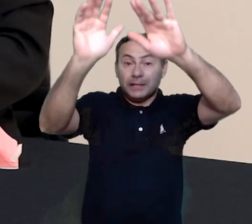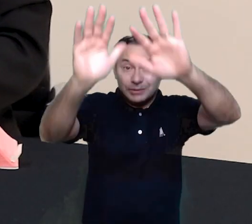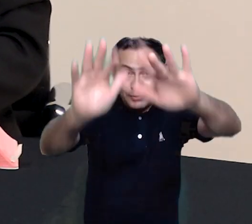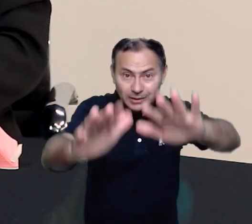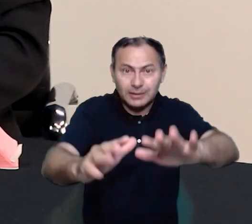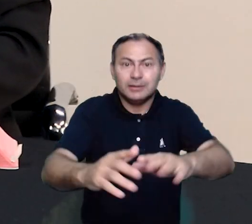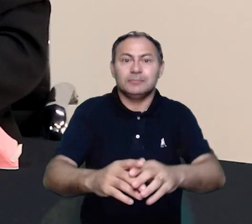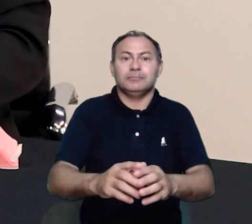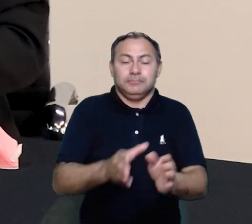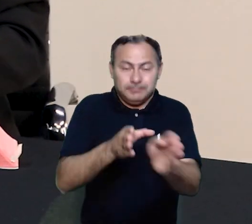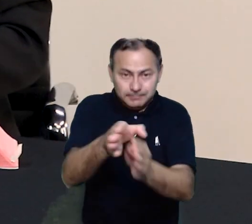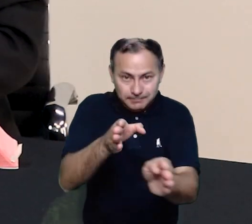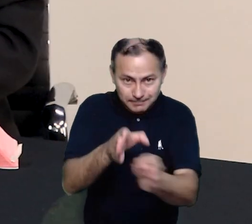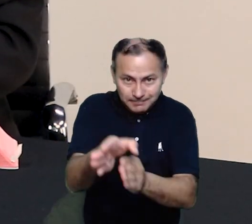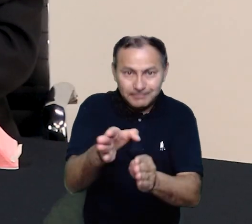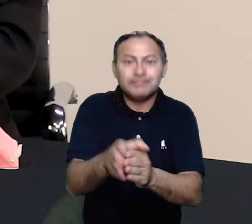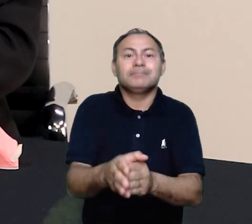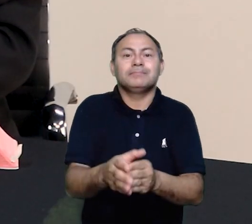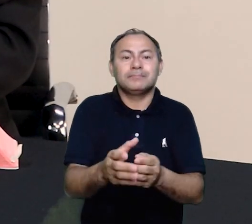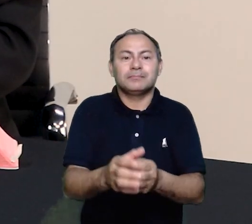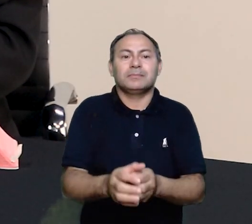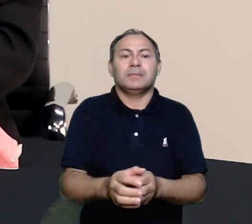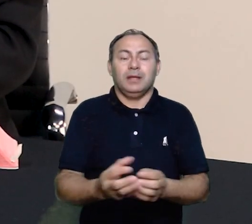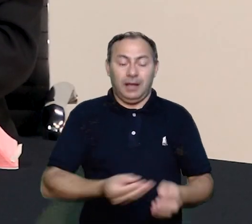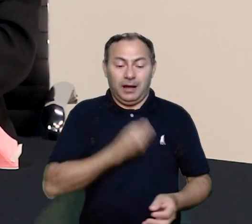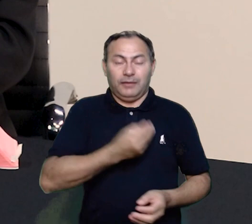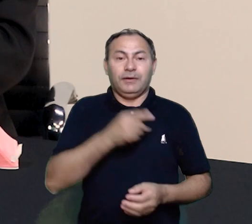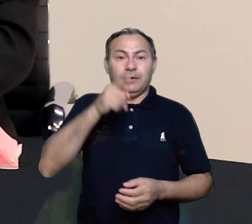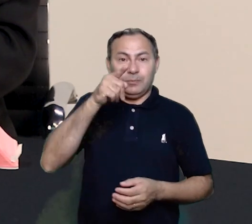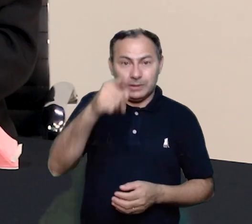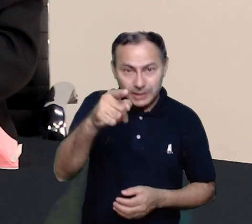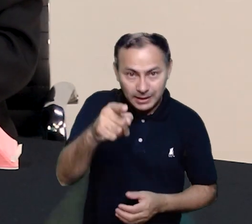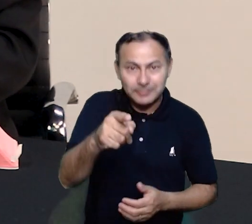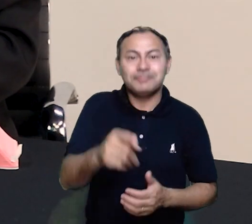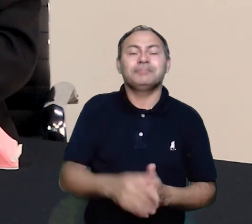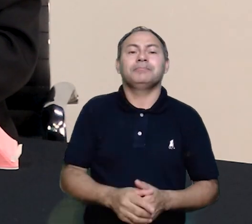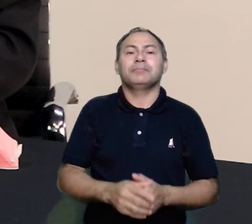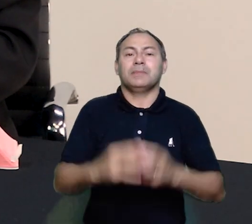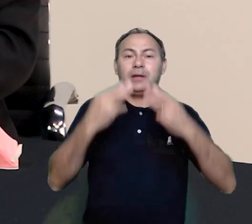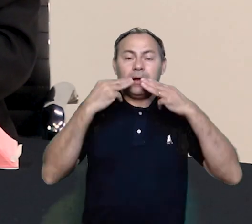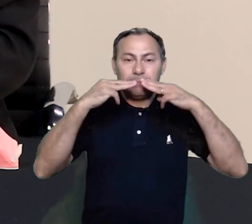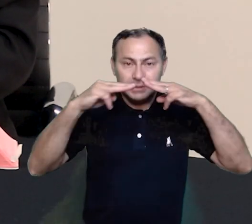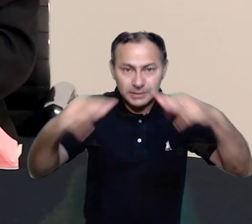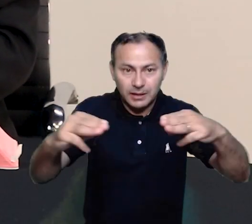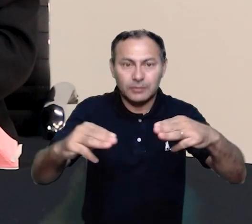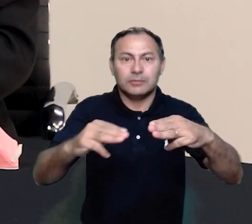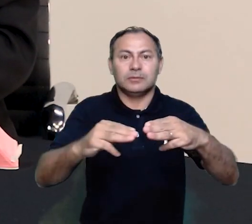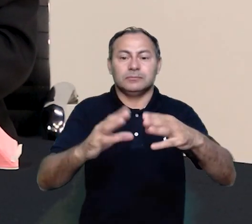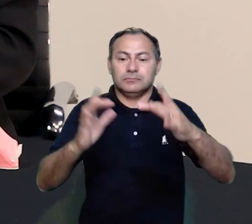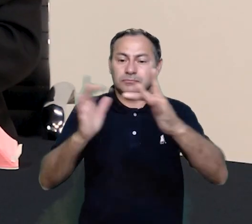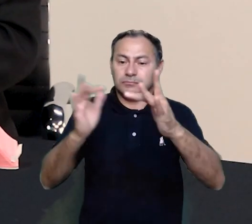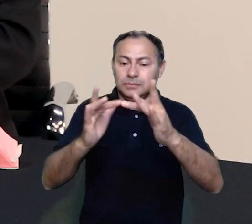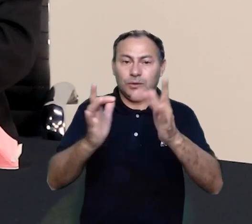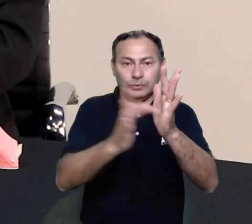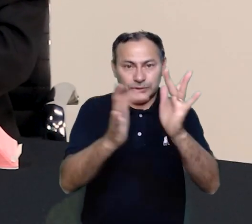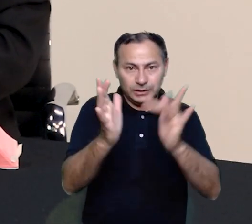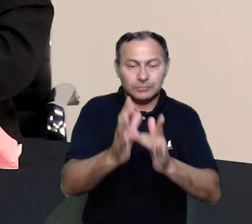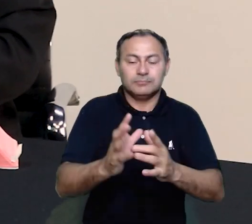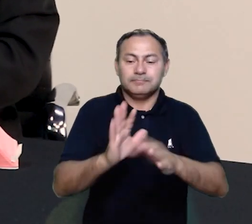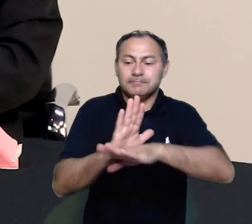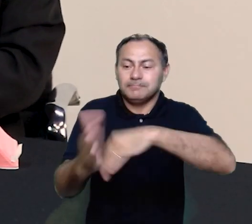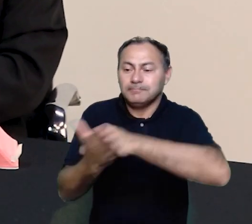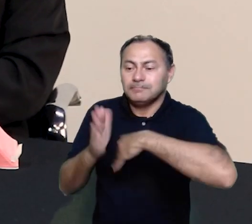abençoe e que essa formação avive em você a missão a intimidade com